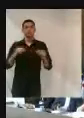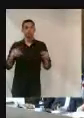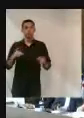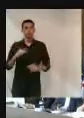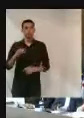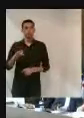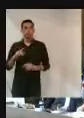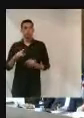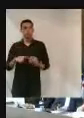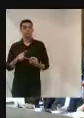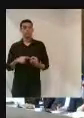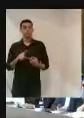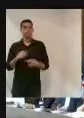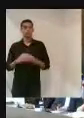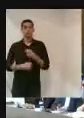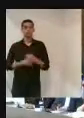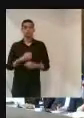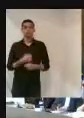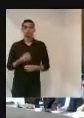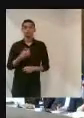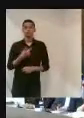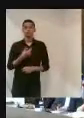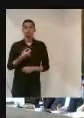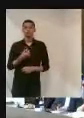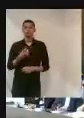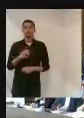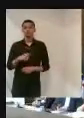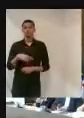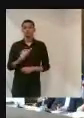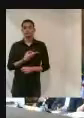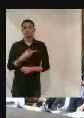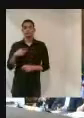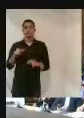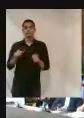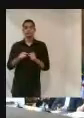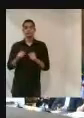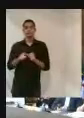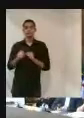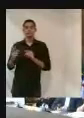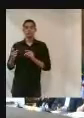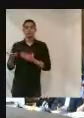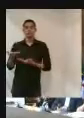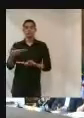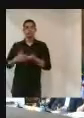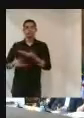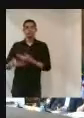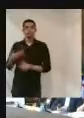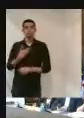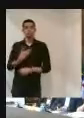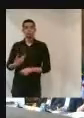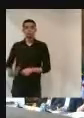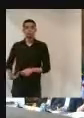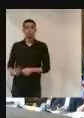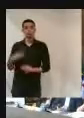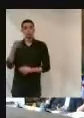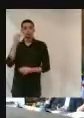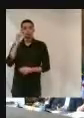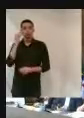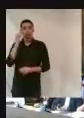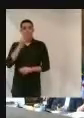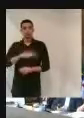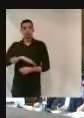teve a negociação com as esferas de governo para tratar do encerramento das atividades no lixão, como eu coloquei aqui, que foi encerrado,